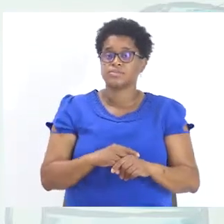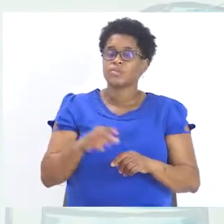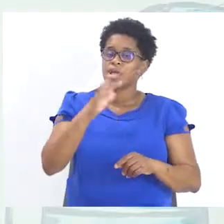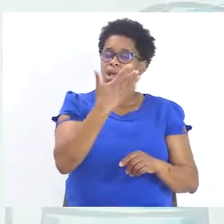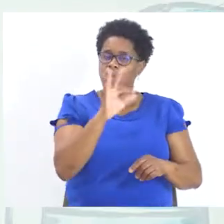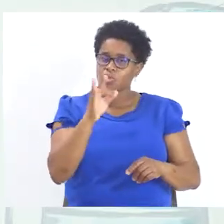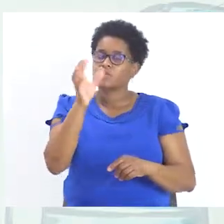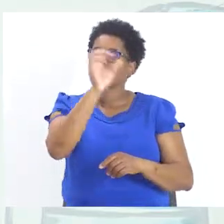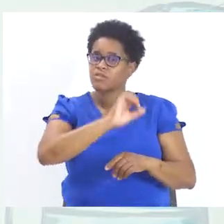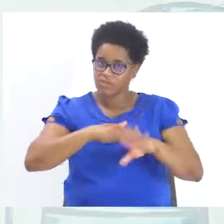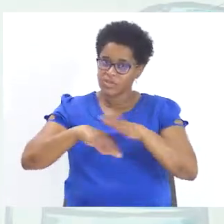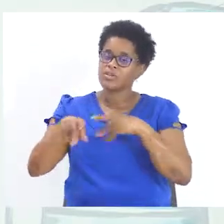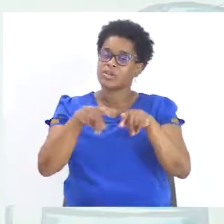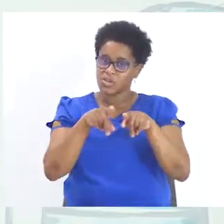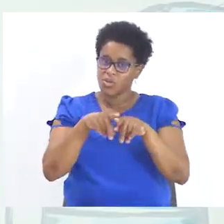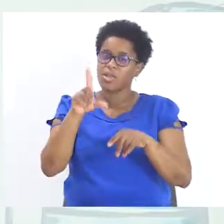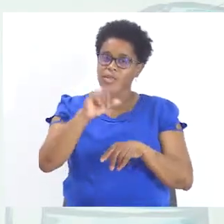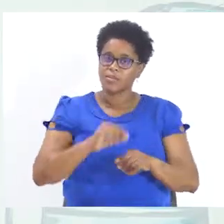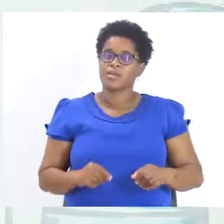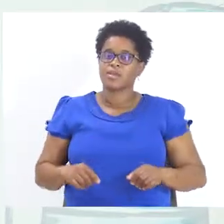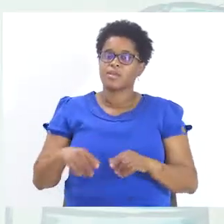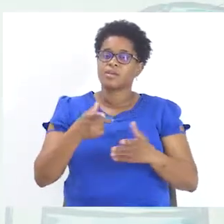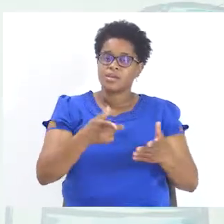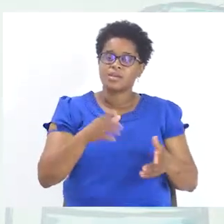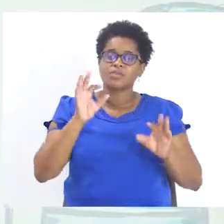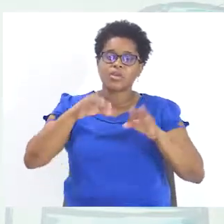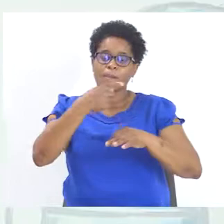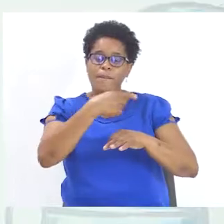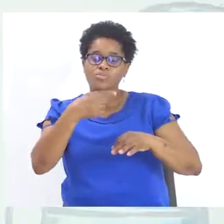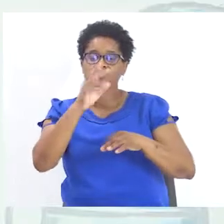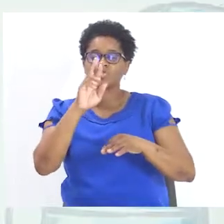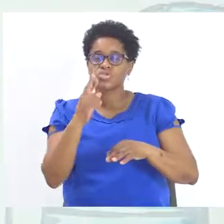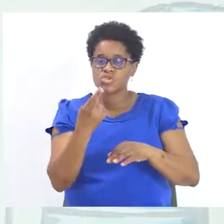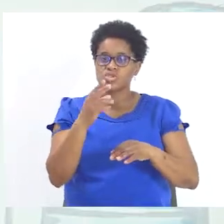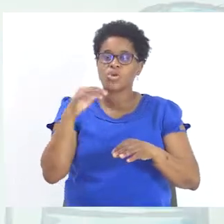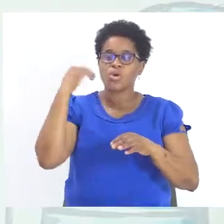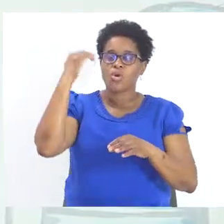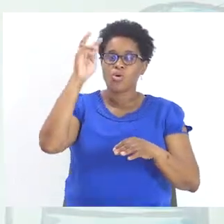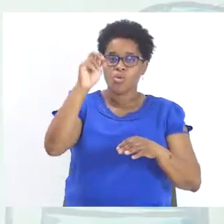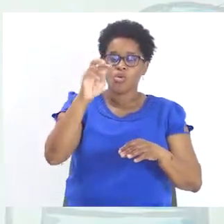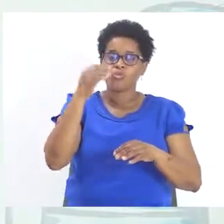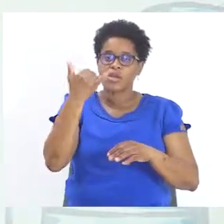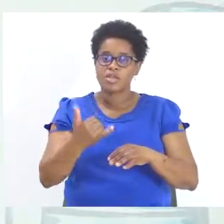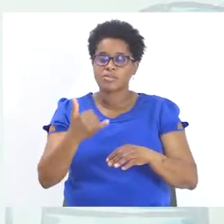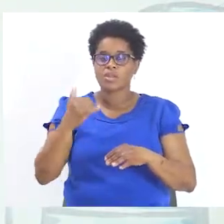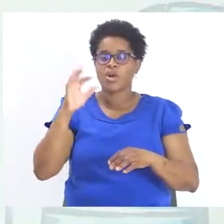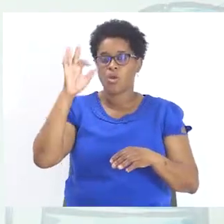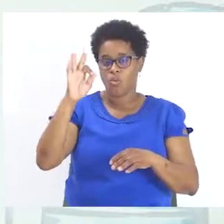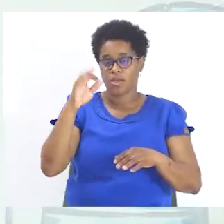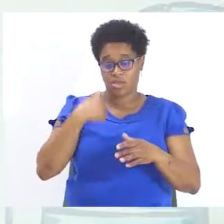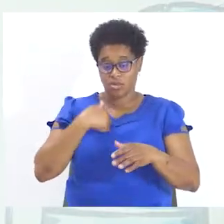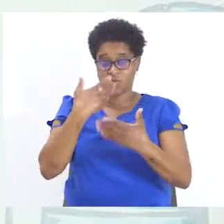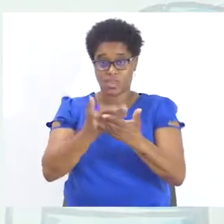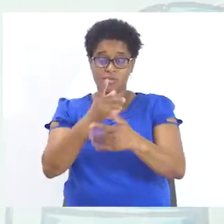último, menos x ao cubo, y à quarta. Vou dar um tempo, vocês vão completar